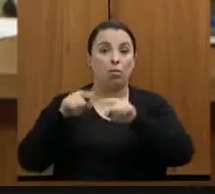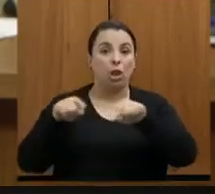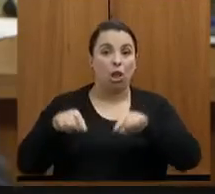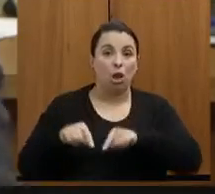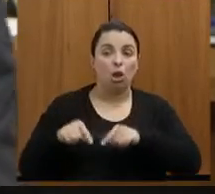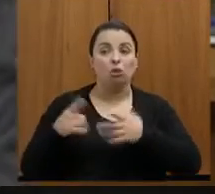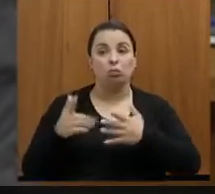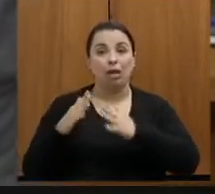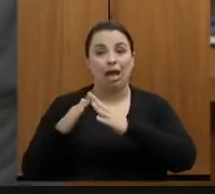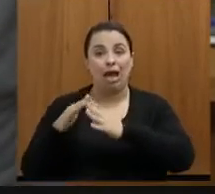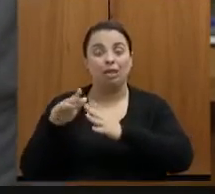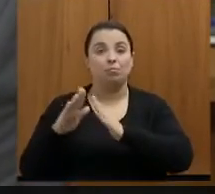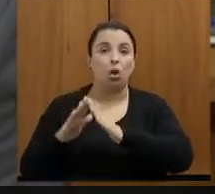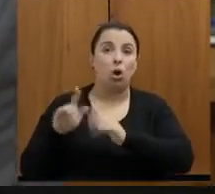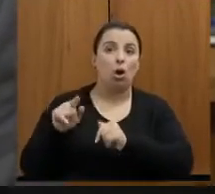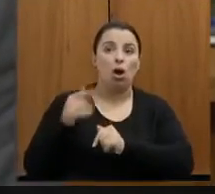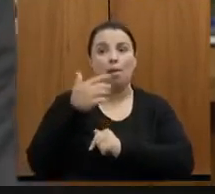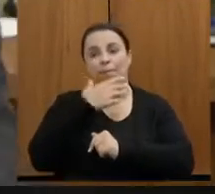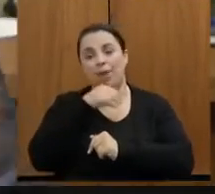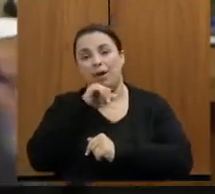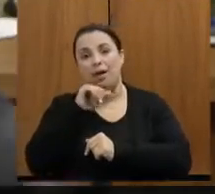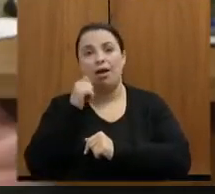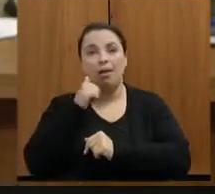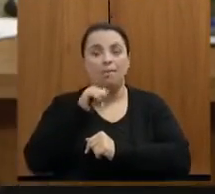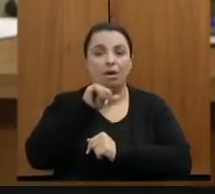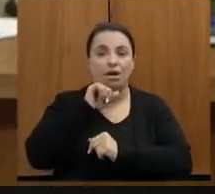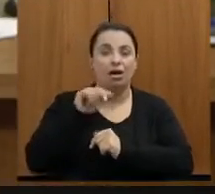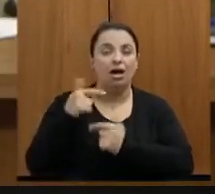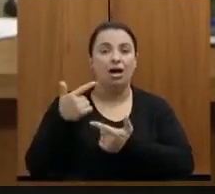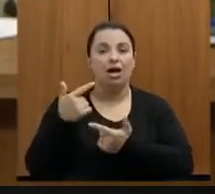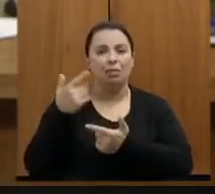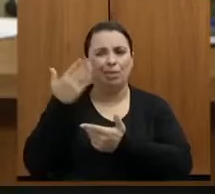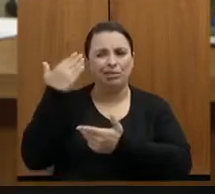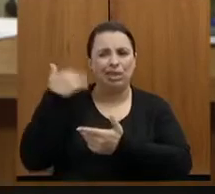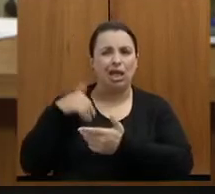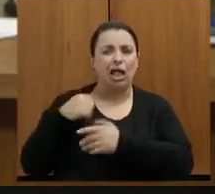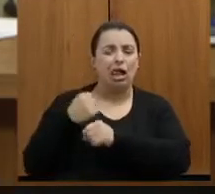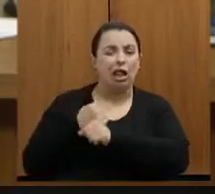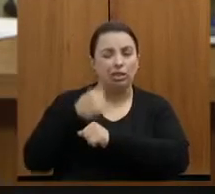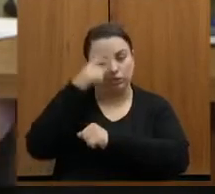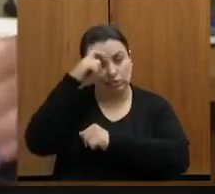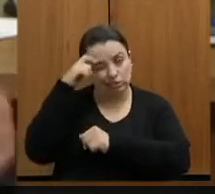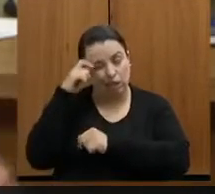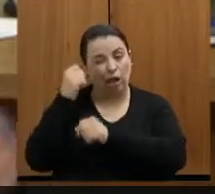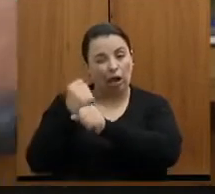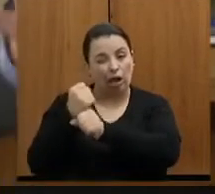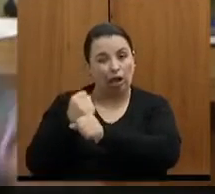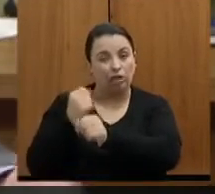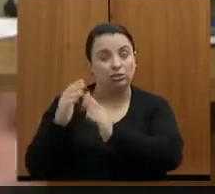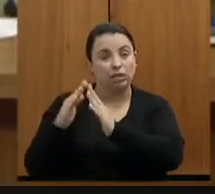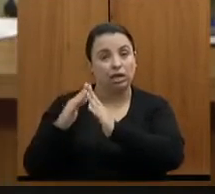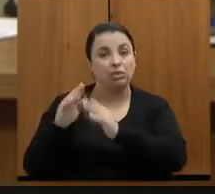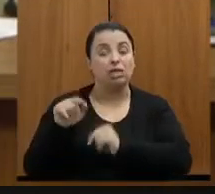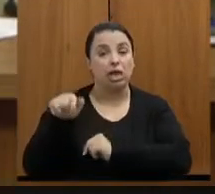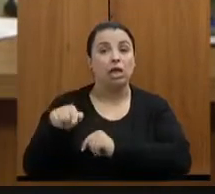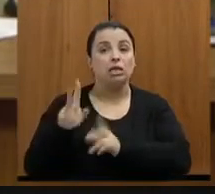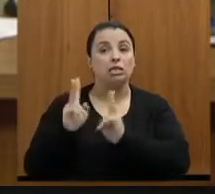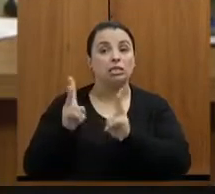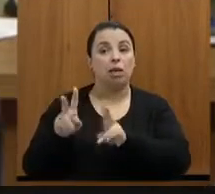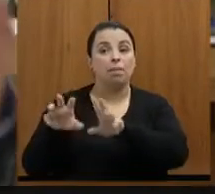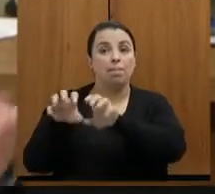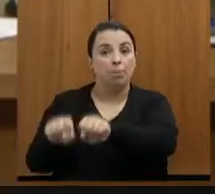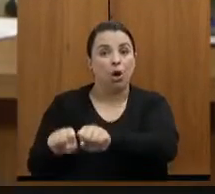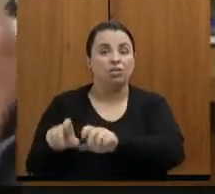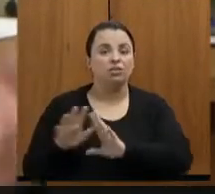reside, muitas vezes o pai, a mãe, duras penas, o avô, construiu uma residência e sempre esteve na posse desse imóvel,